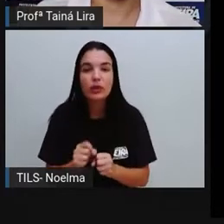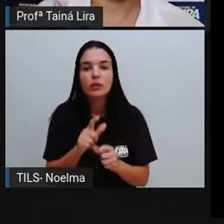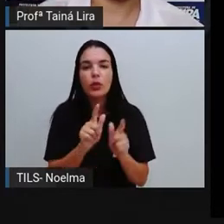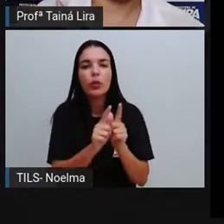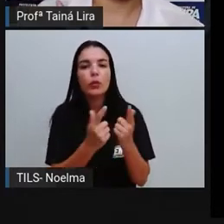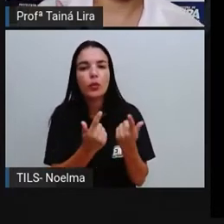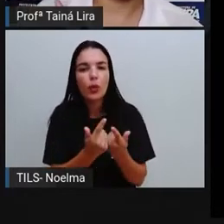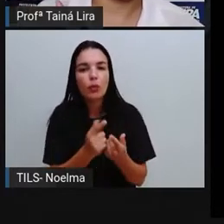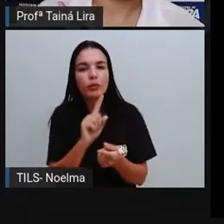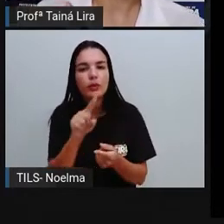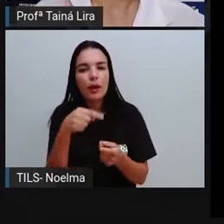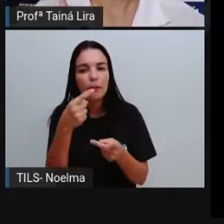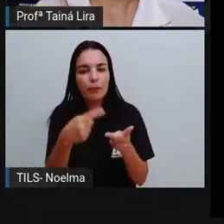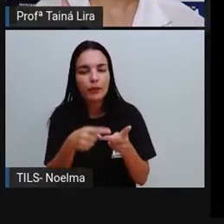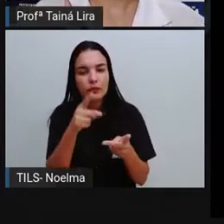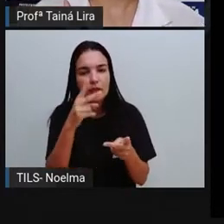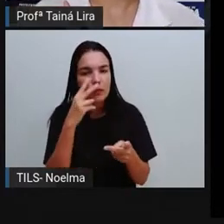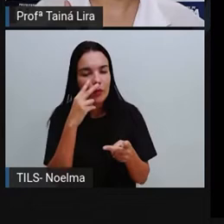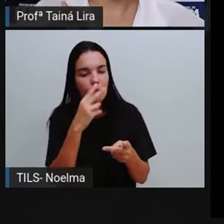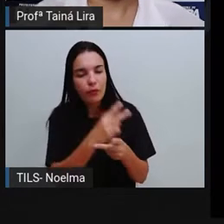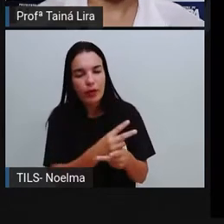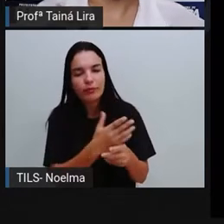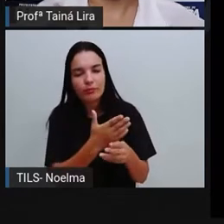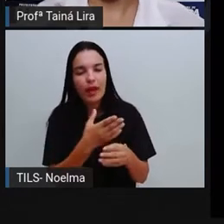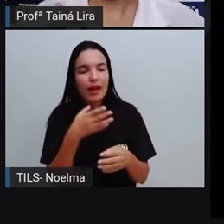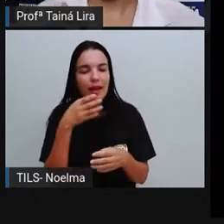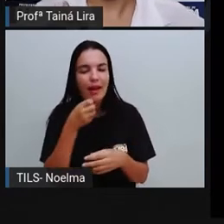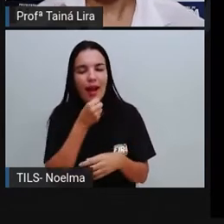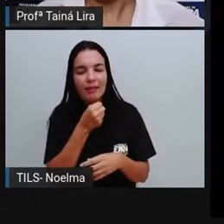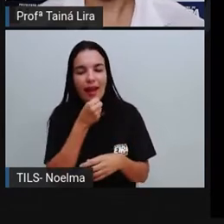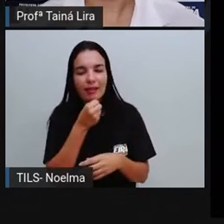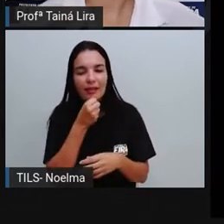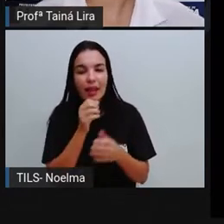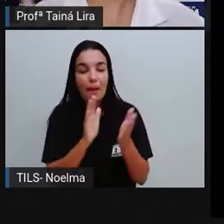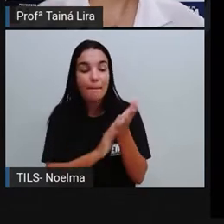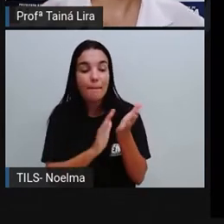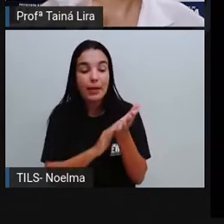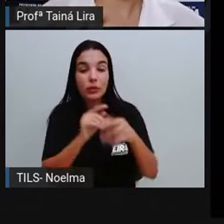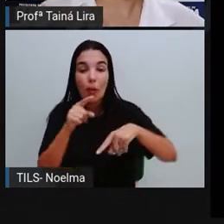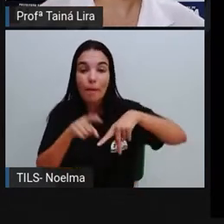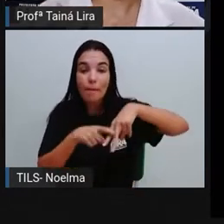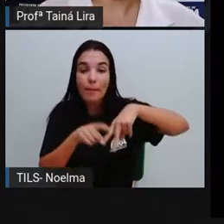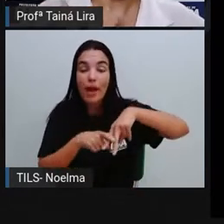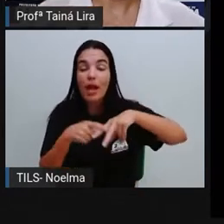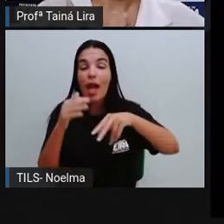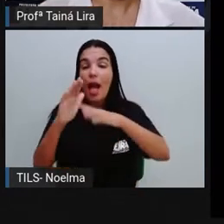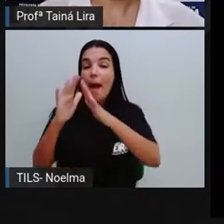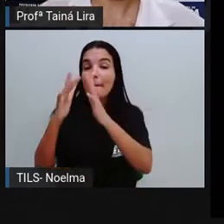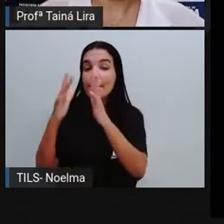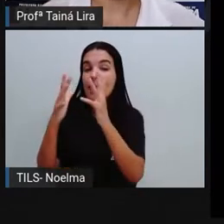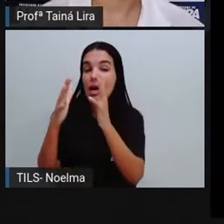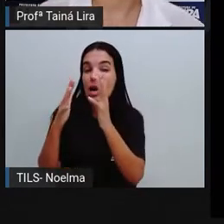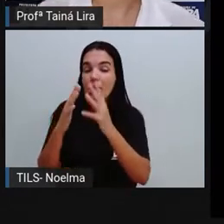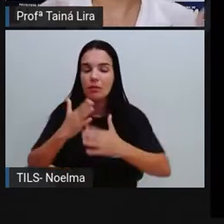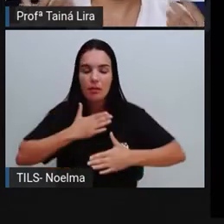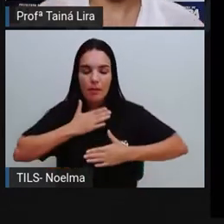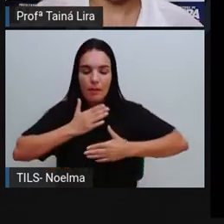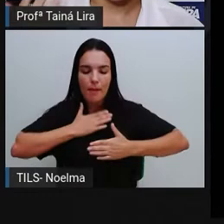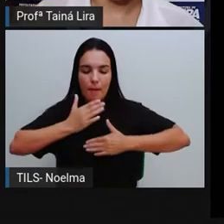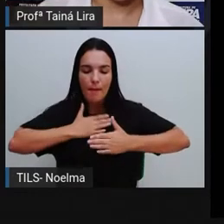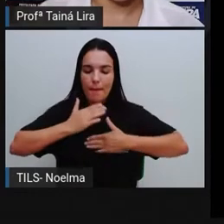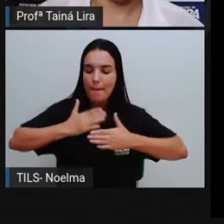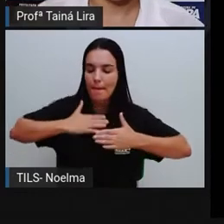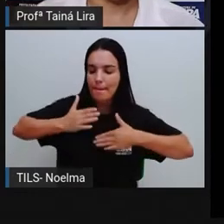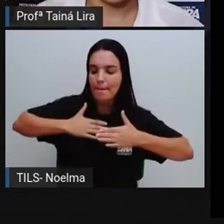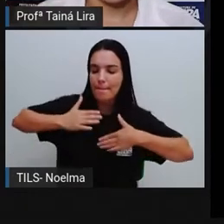que vocês podem assistir, que eles cantam e eles batem o pé, batem a mão, ó, no peito para